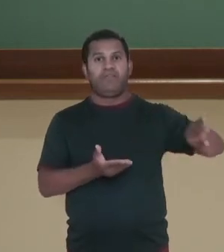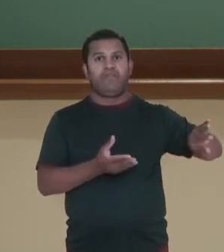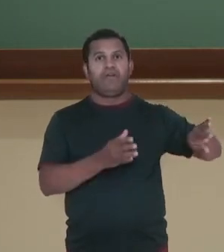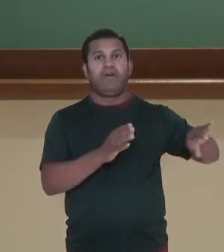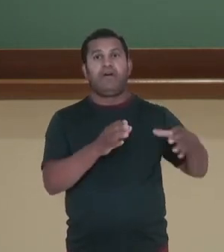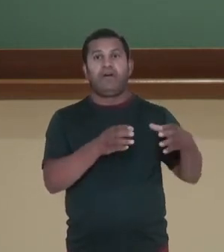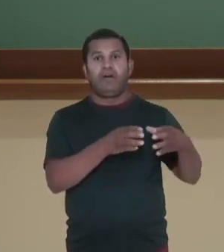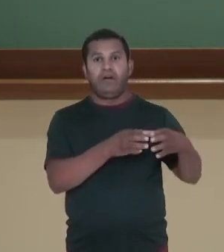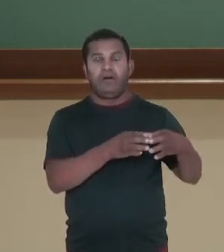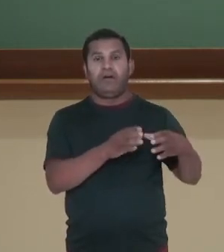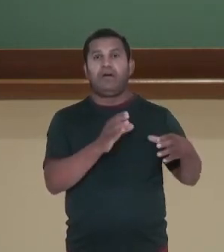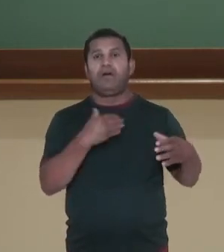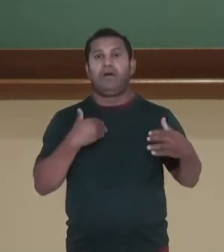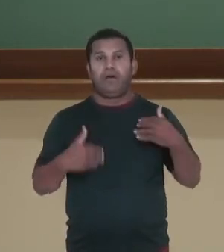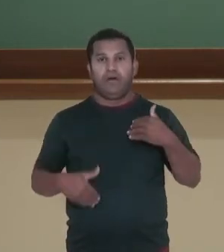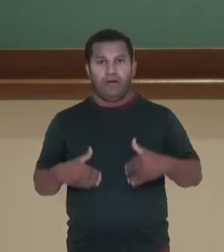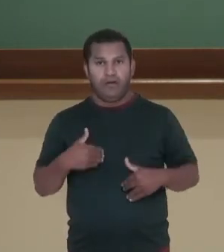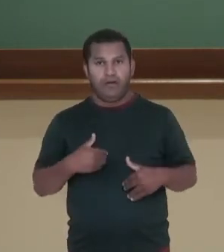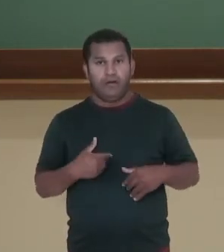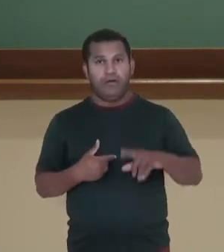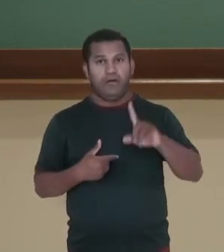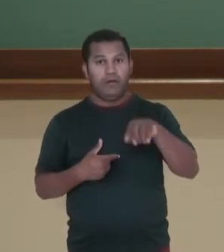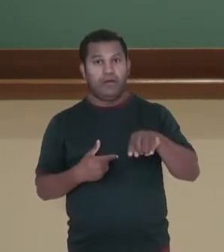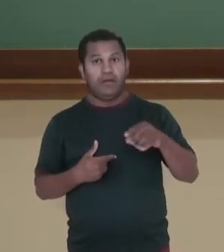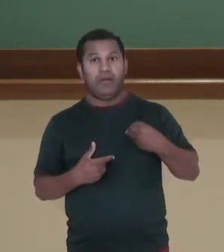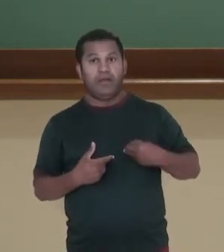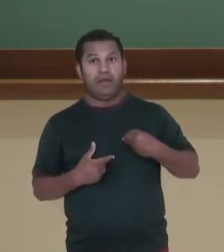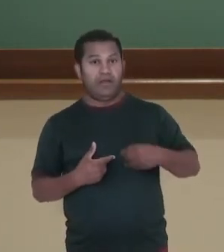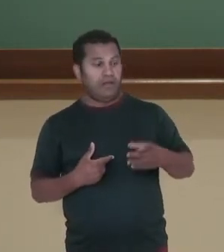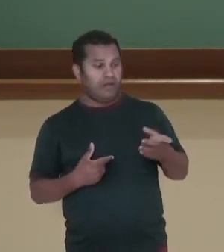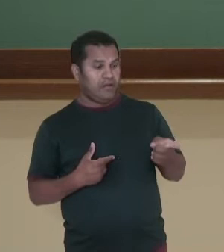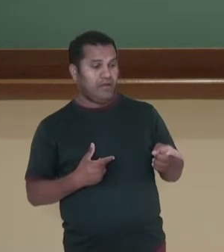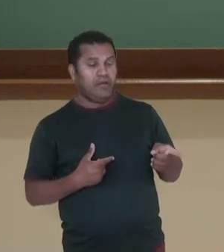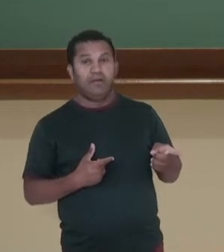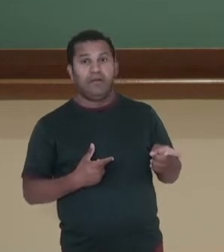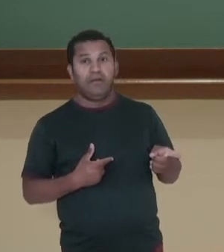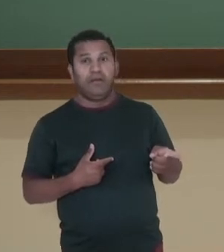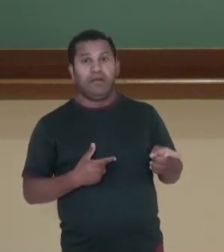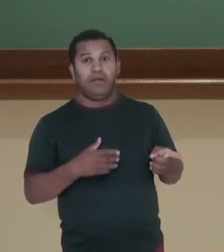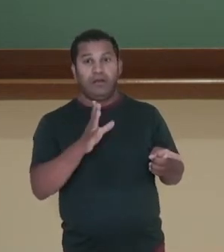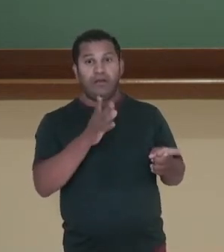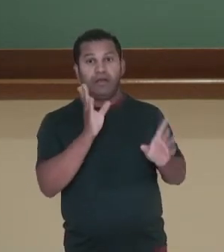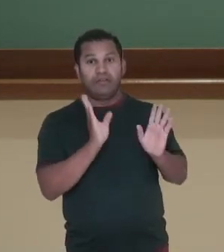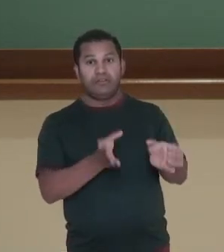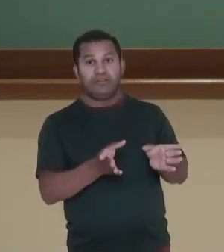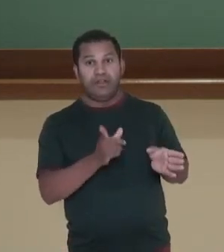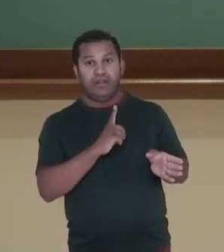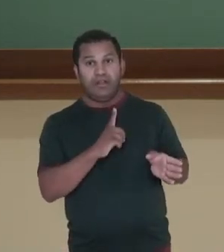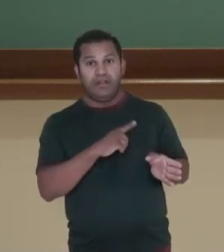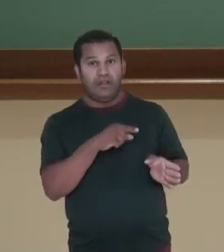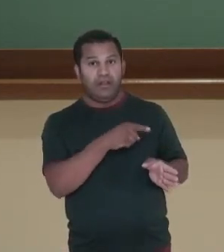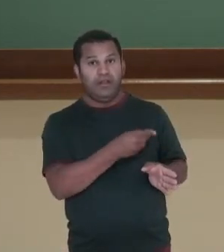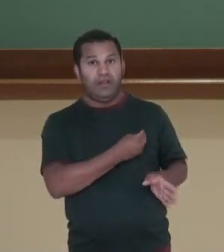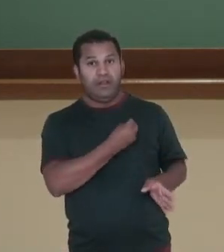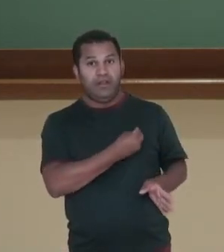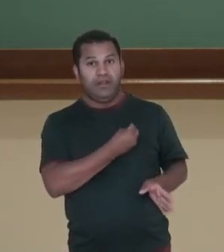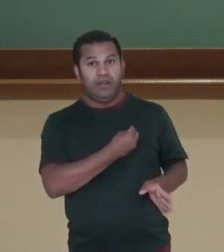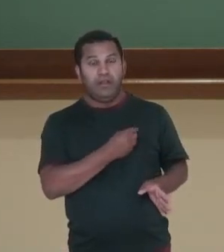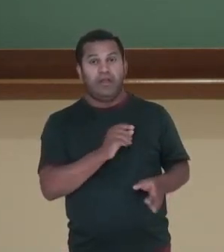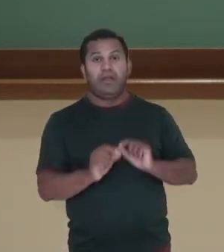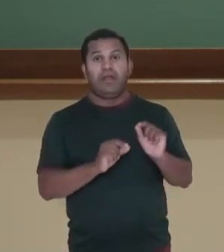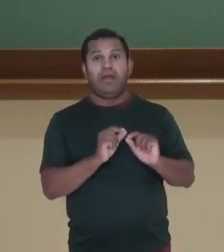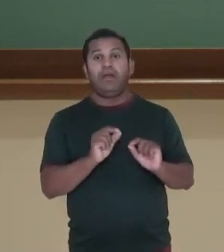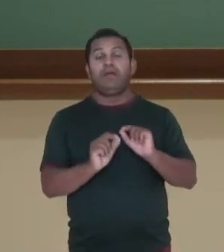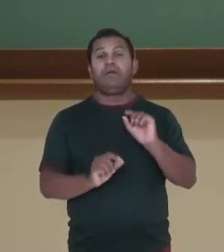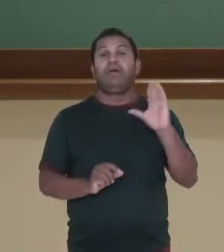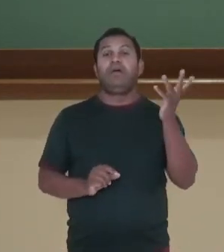são embriãozinhos. Então, eu vou descartar porque eu não quero essa característica para o meu filho. Então, por isso que ele